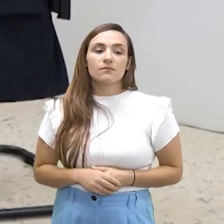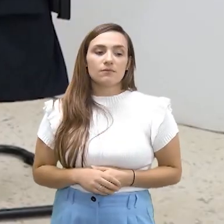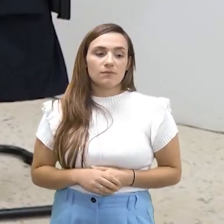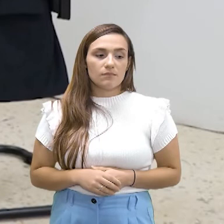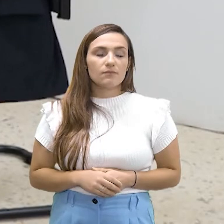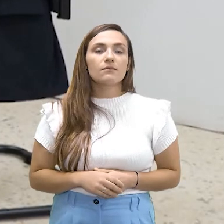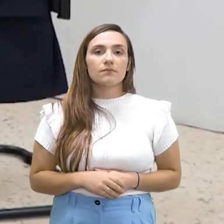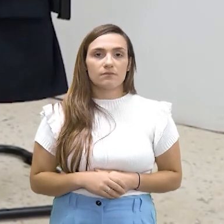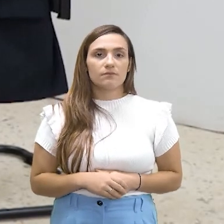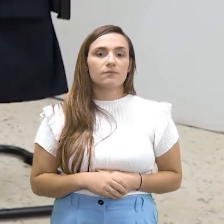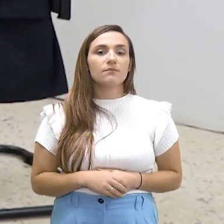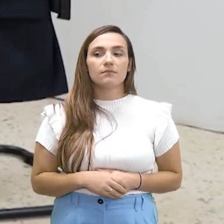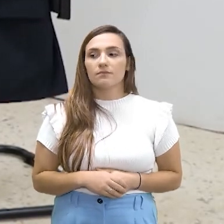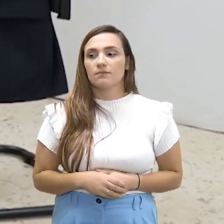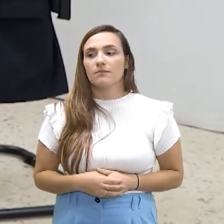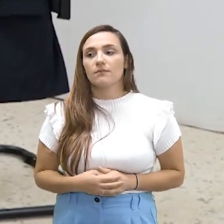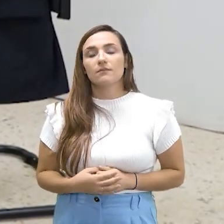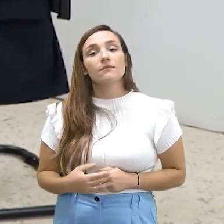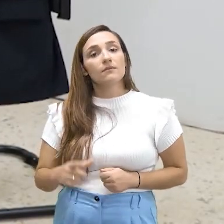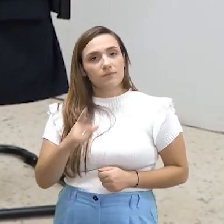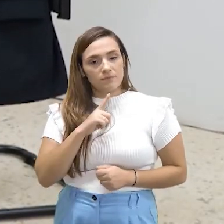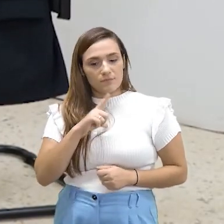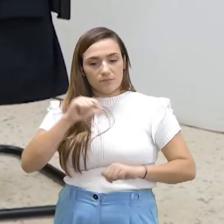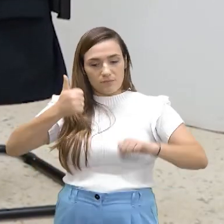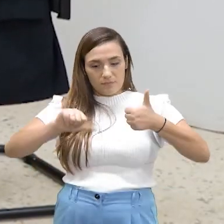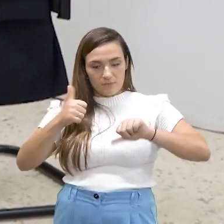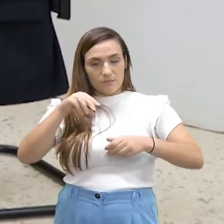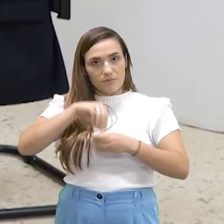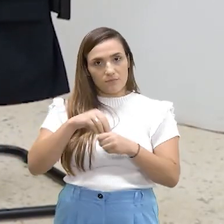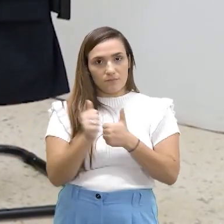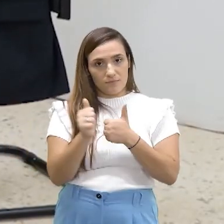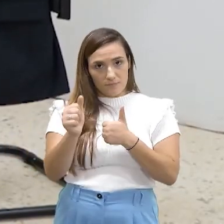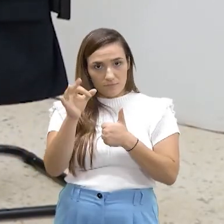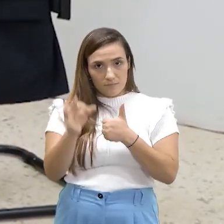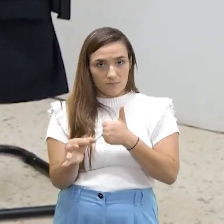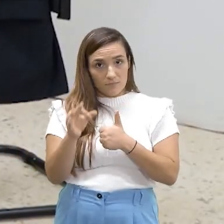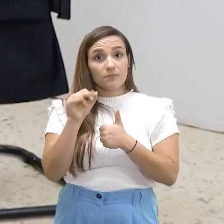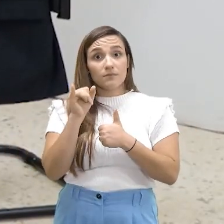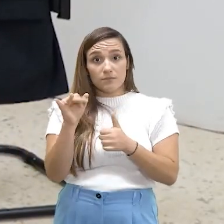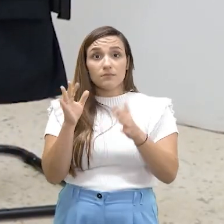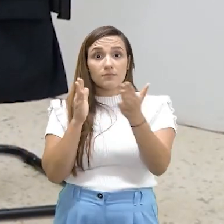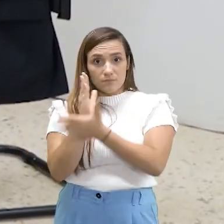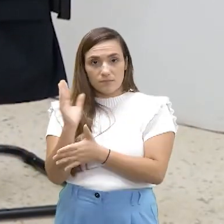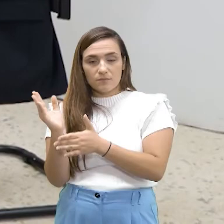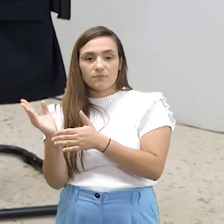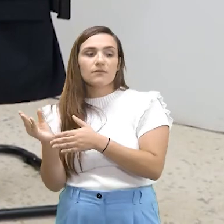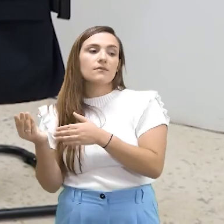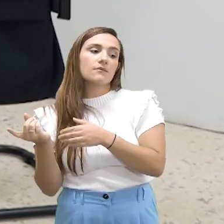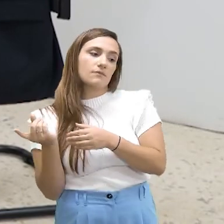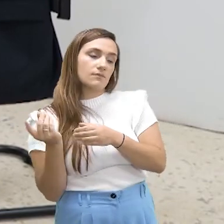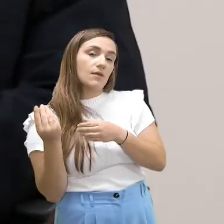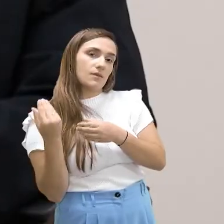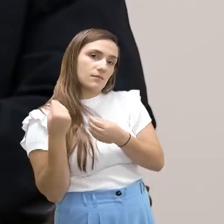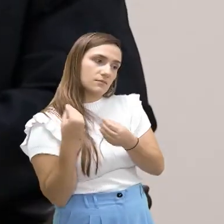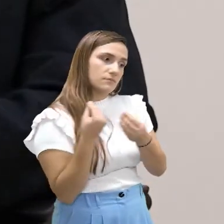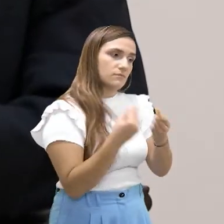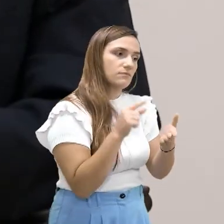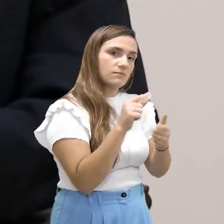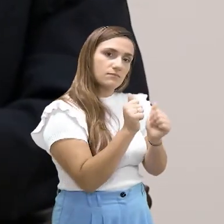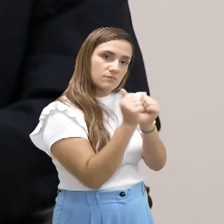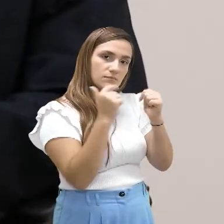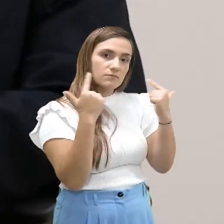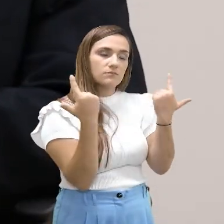terá ali um procedimento ali dentro do Tribunal de Justiça e depois, se aprovado, será remetido para a